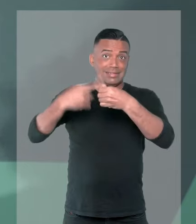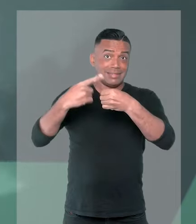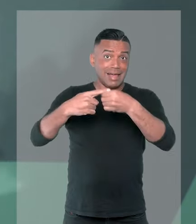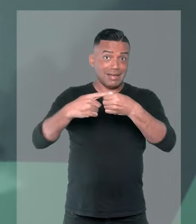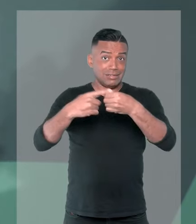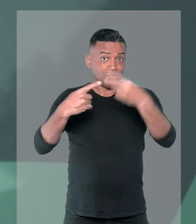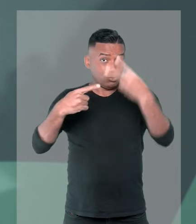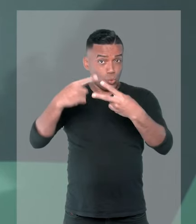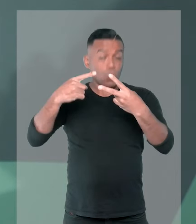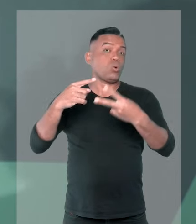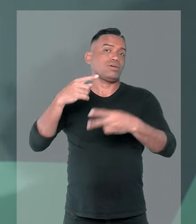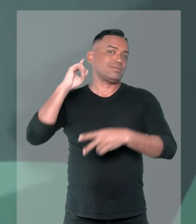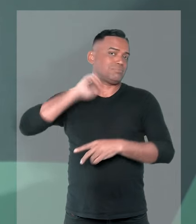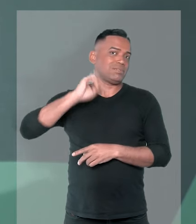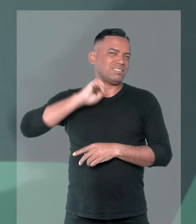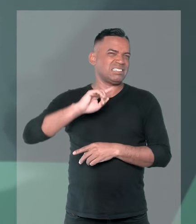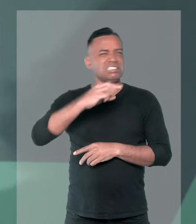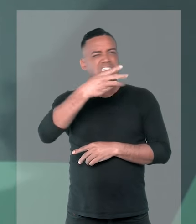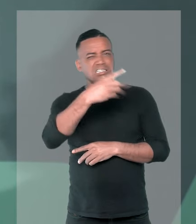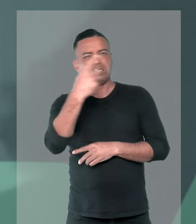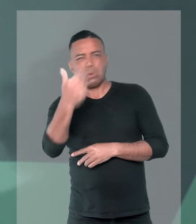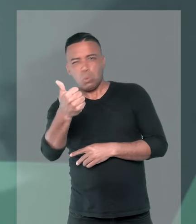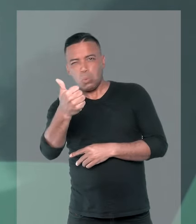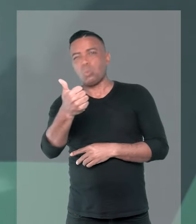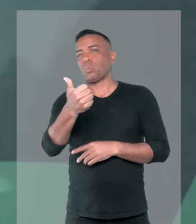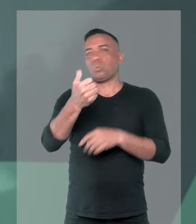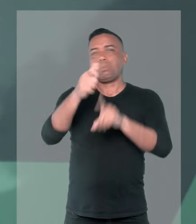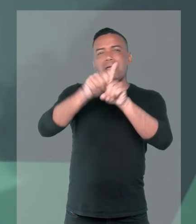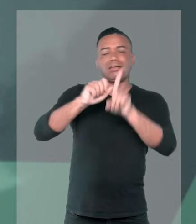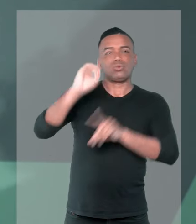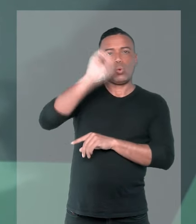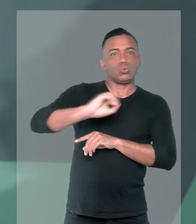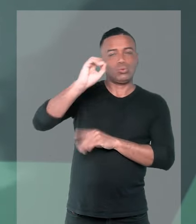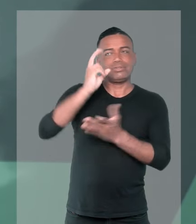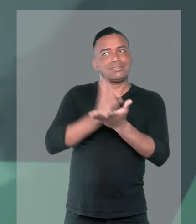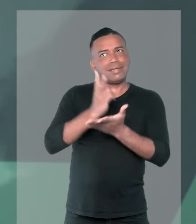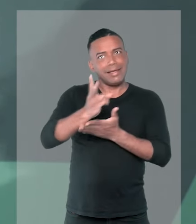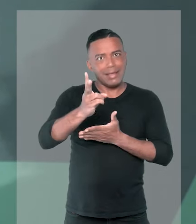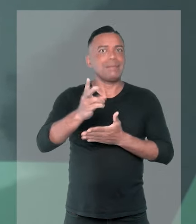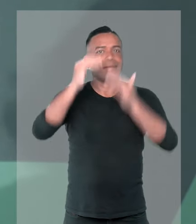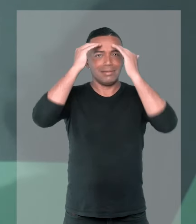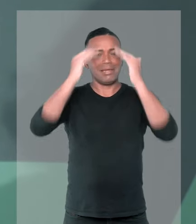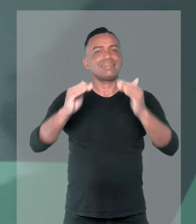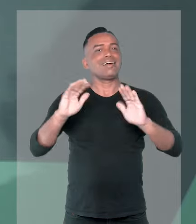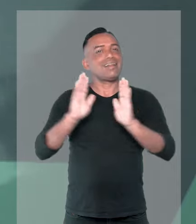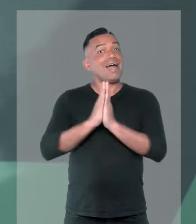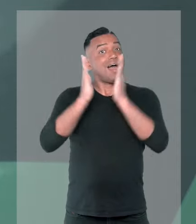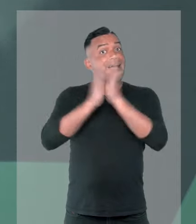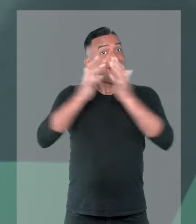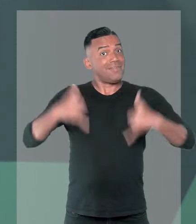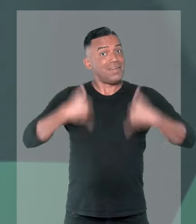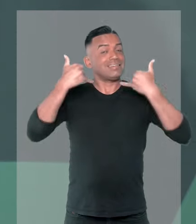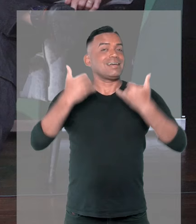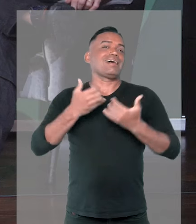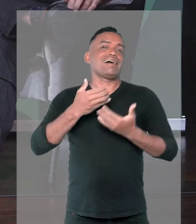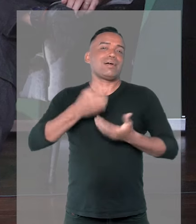31 de Outubro onde a gente sempre faz eh no dia do aniversário de drumon pronto falei tudo direitinho